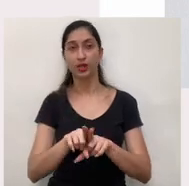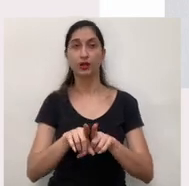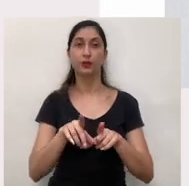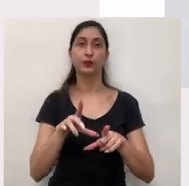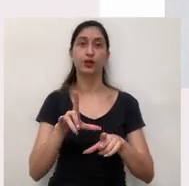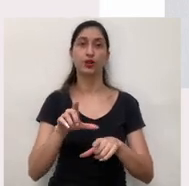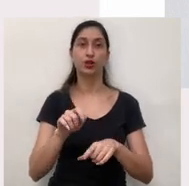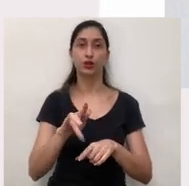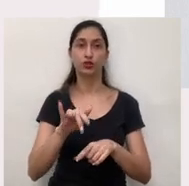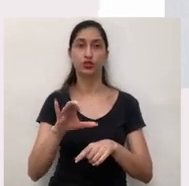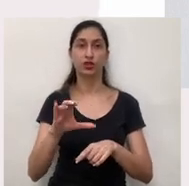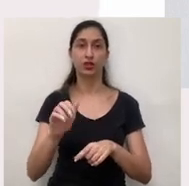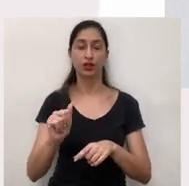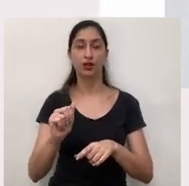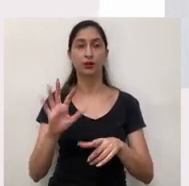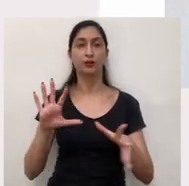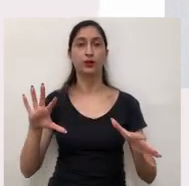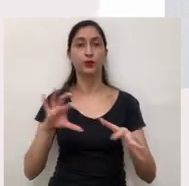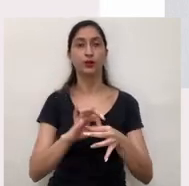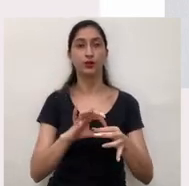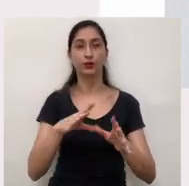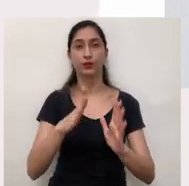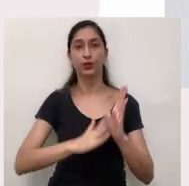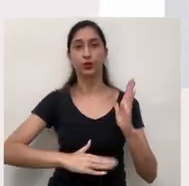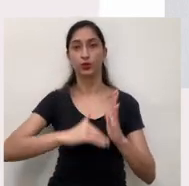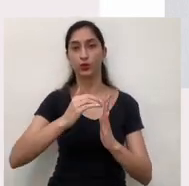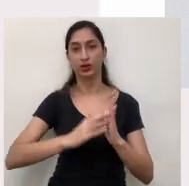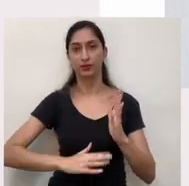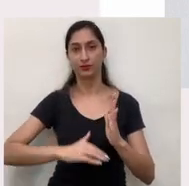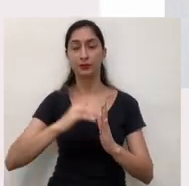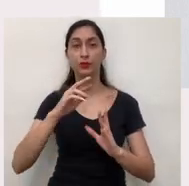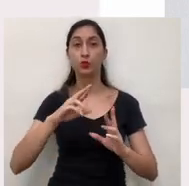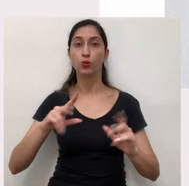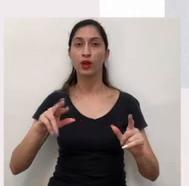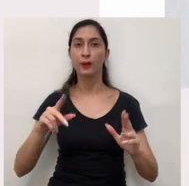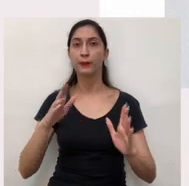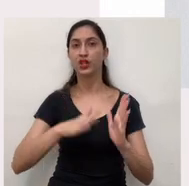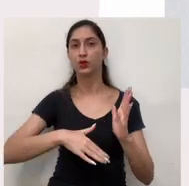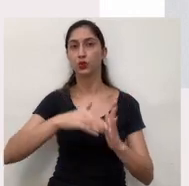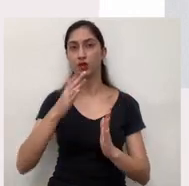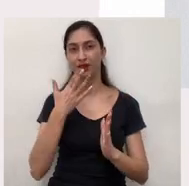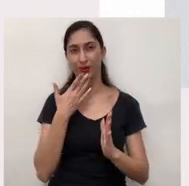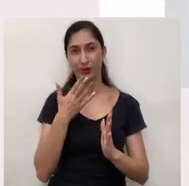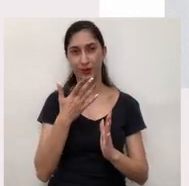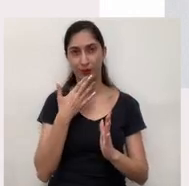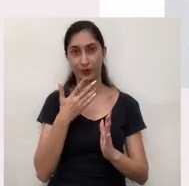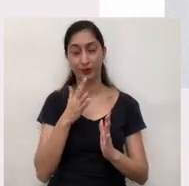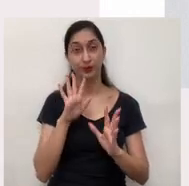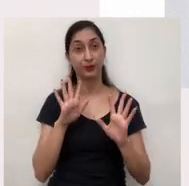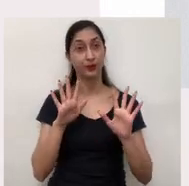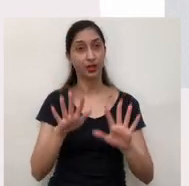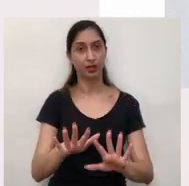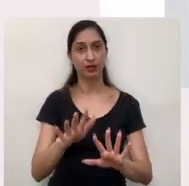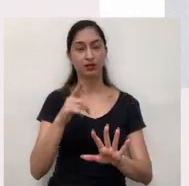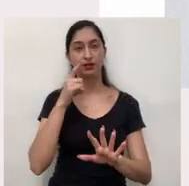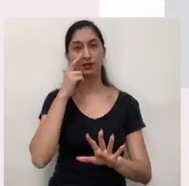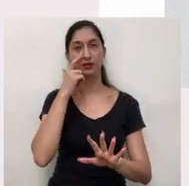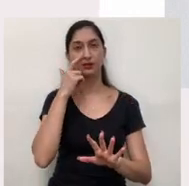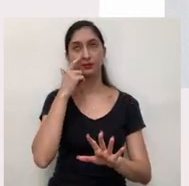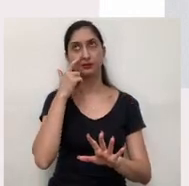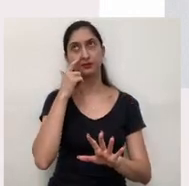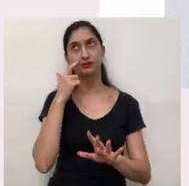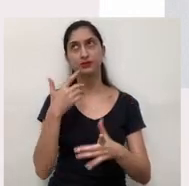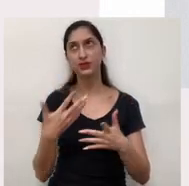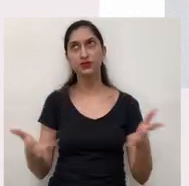compositiva da pintura, né, a própria, não a pintura da cor que está atrás, mas,